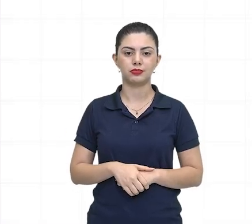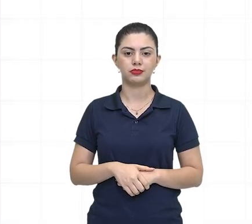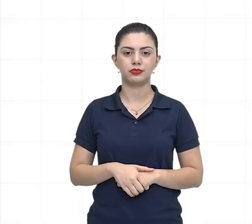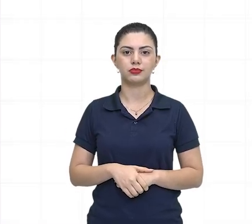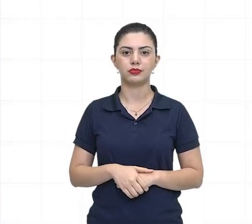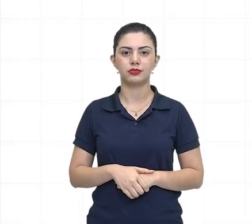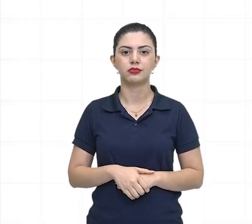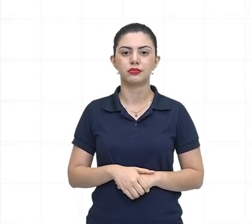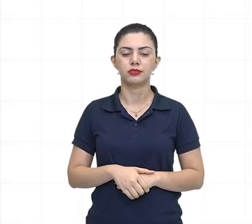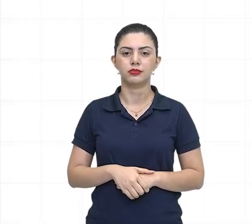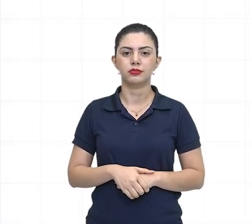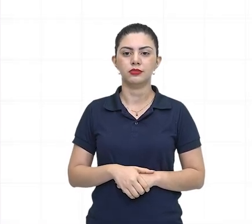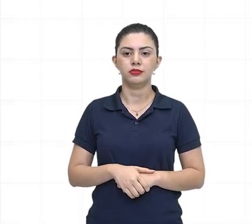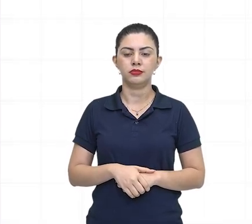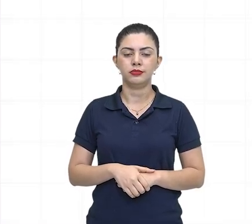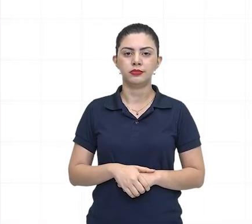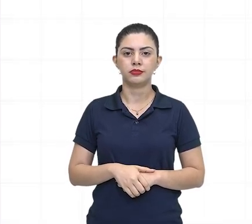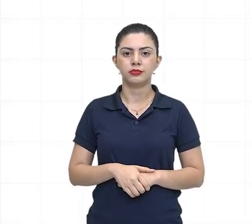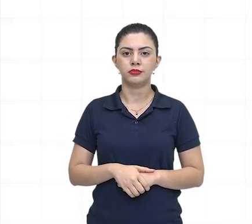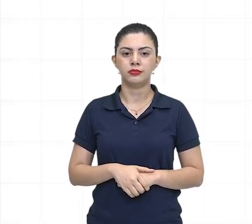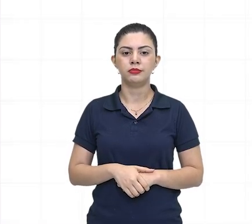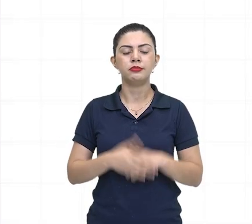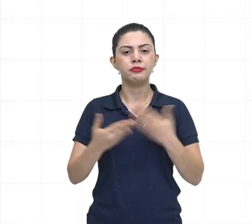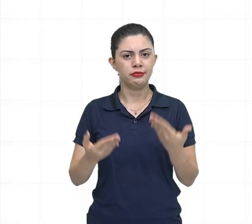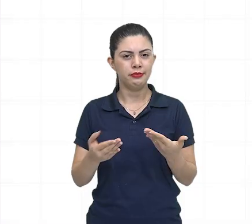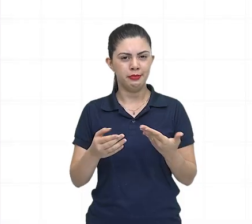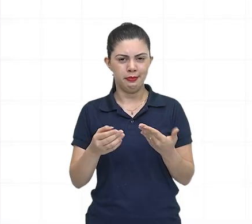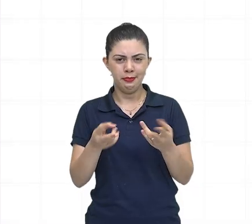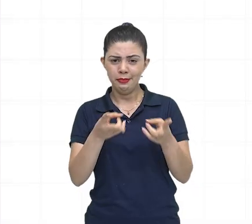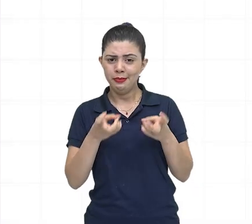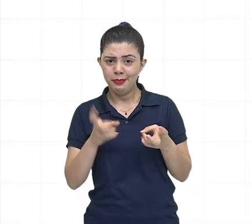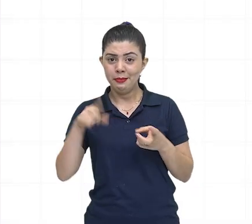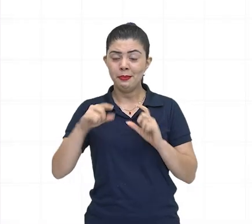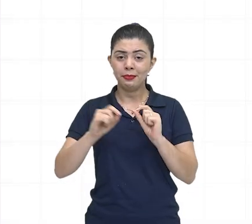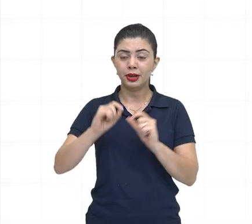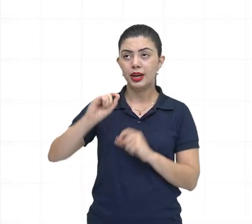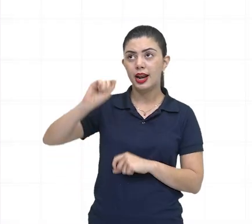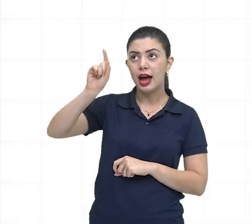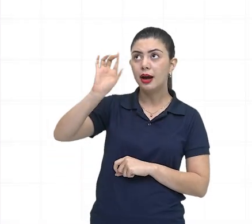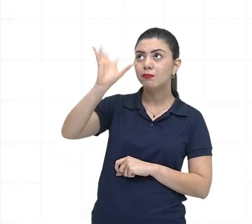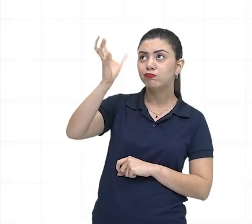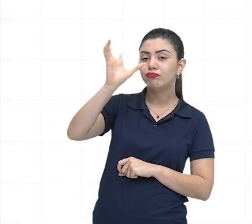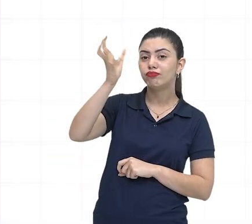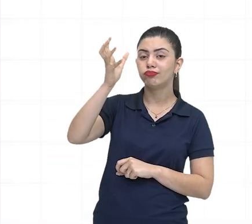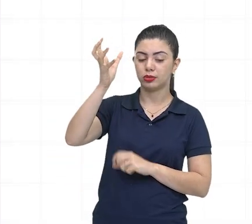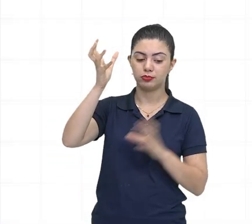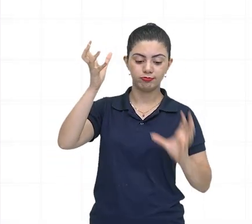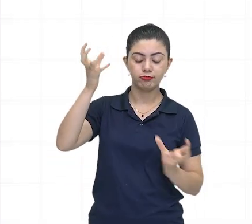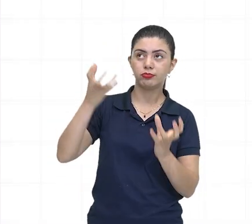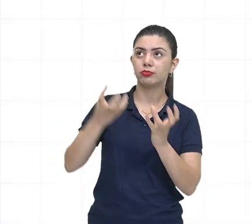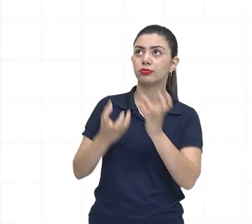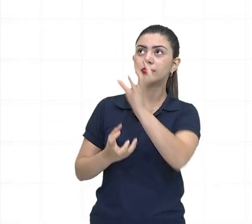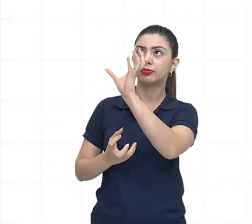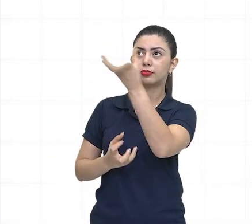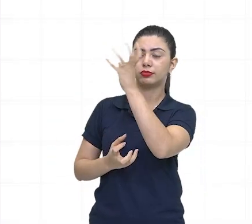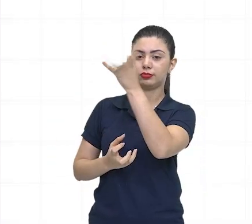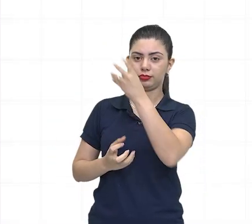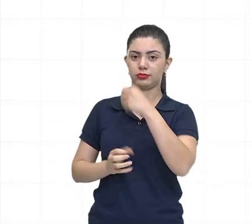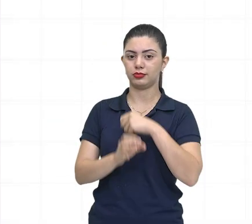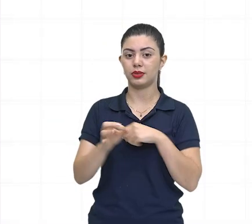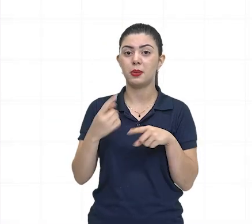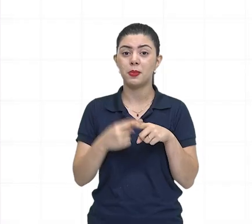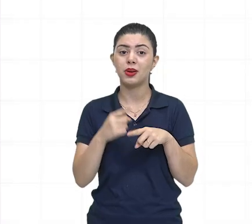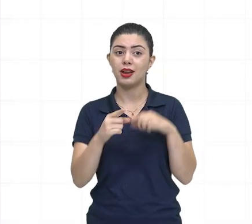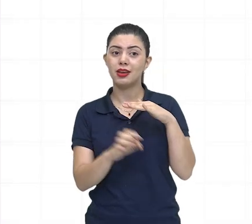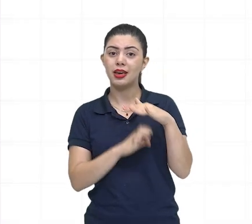Sendo exposto para nós, a tarefa é trocar uma lâmpada, beleza? Se é trocar uma lâmpada, já que essa